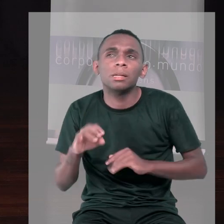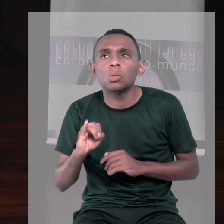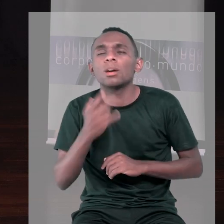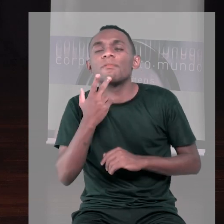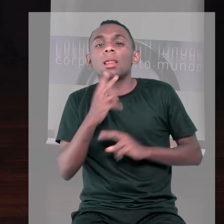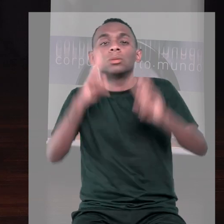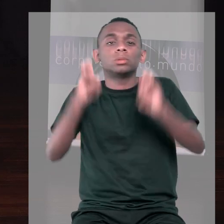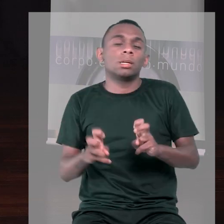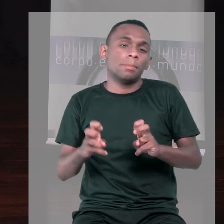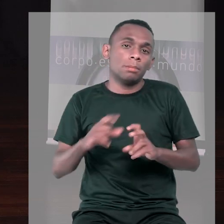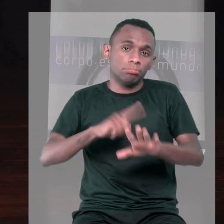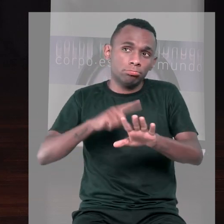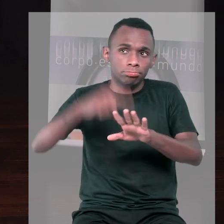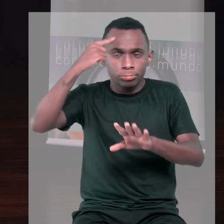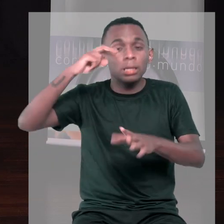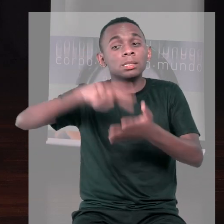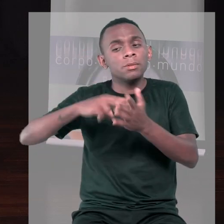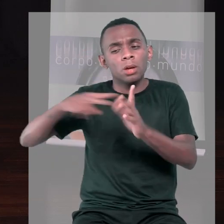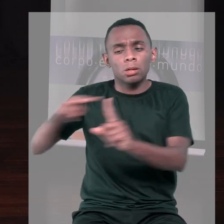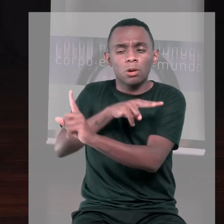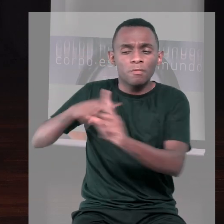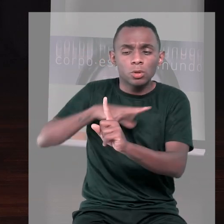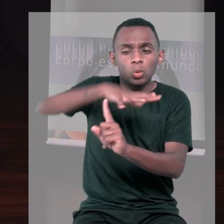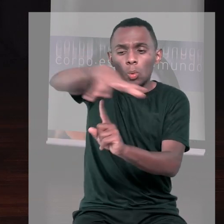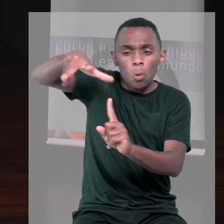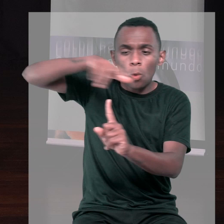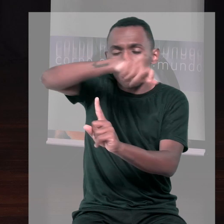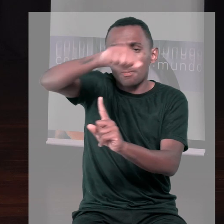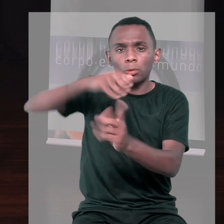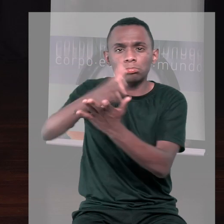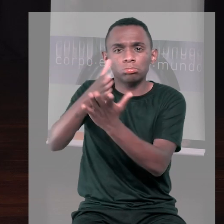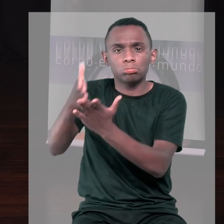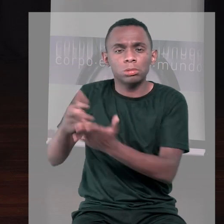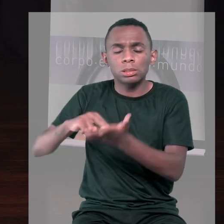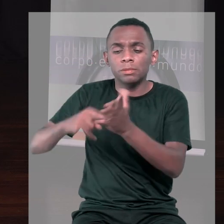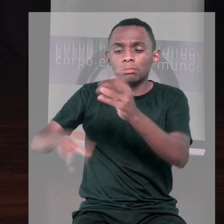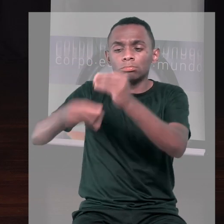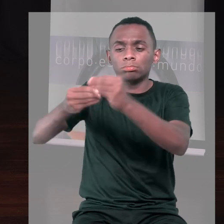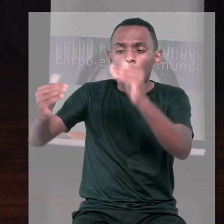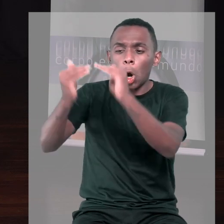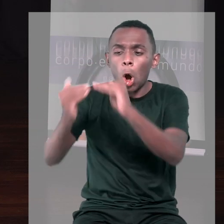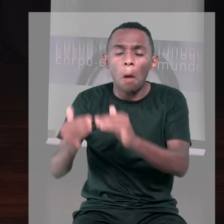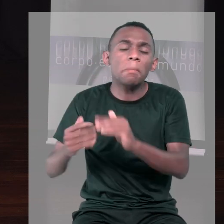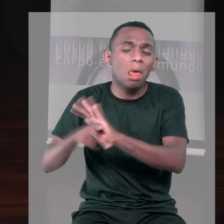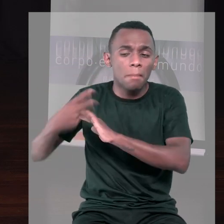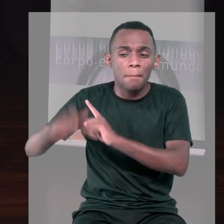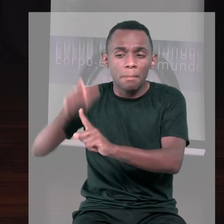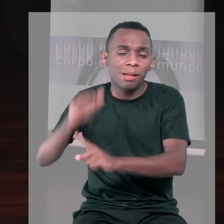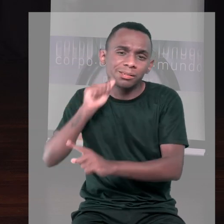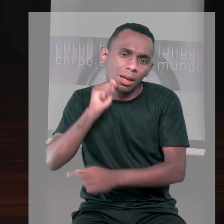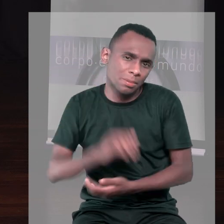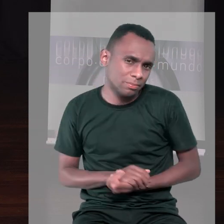Mas, até aí, é difícil distinguir ideologia de uma teoria. É difícil